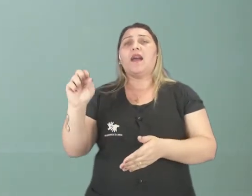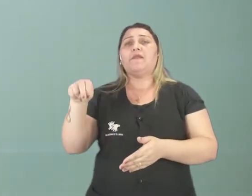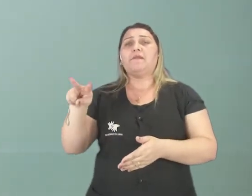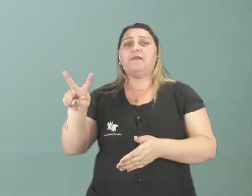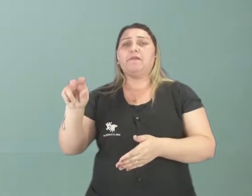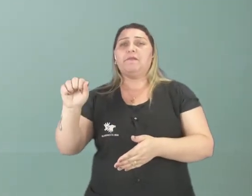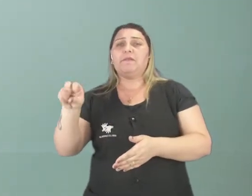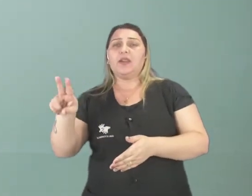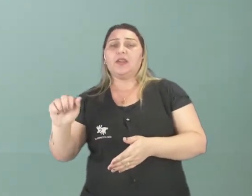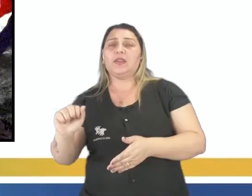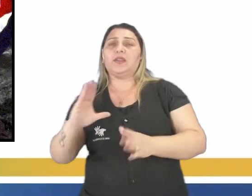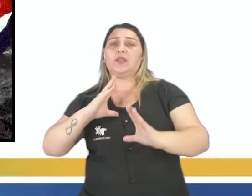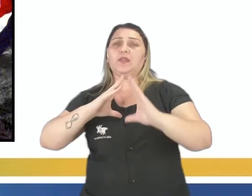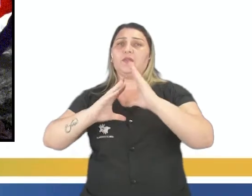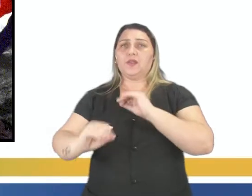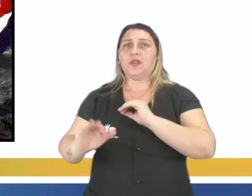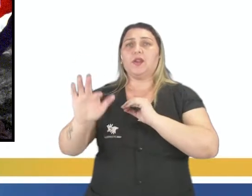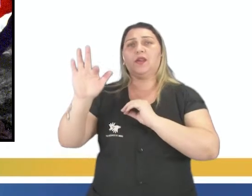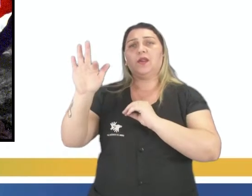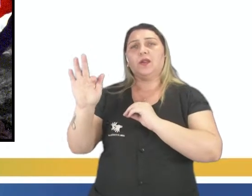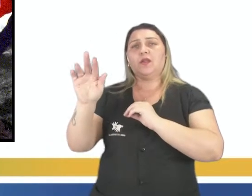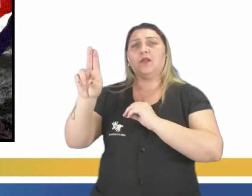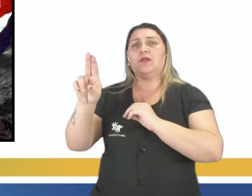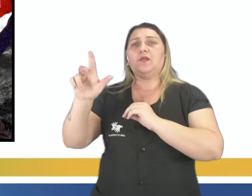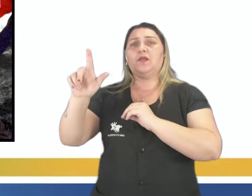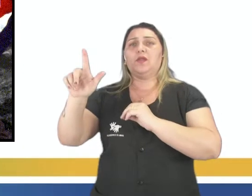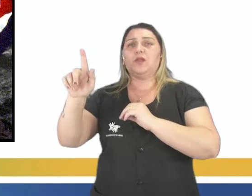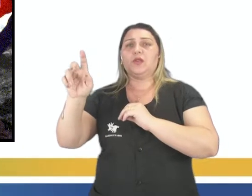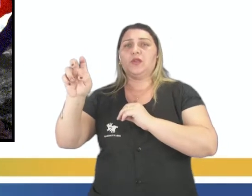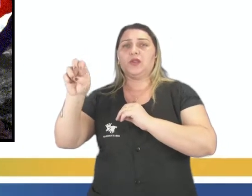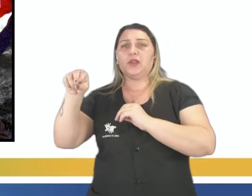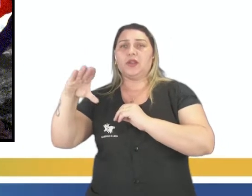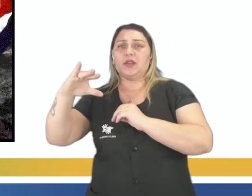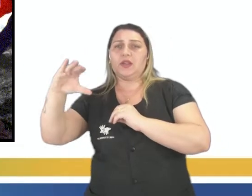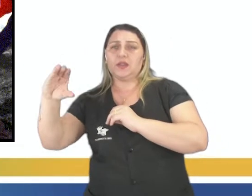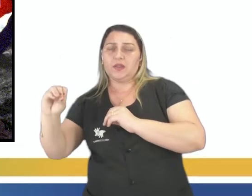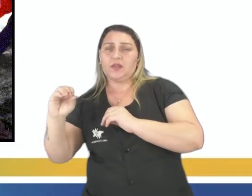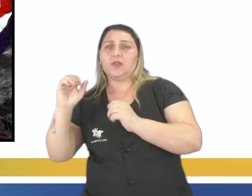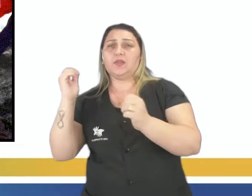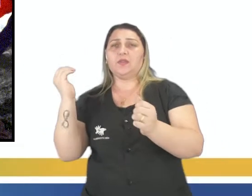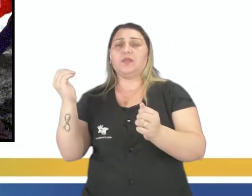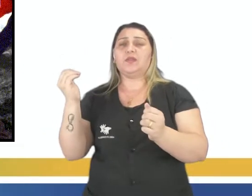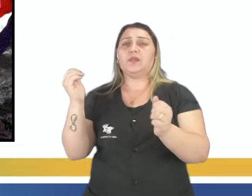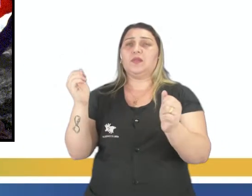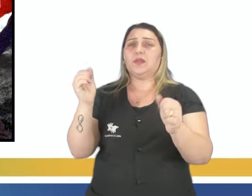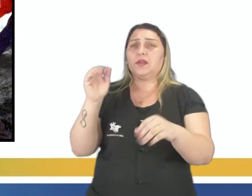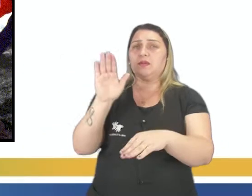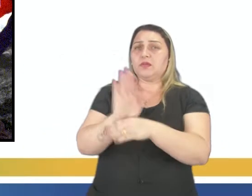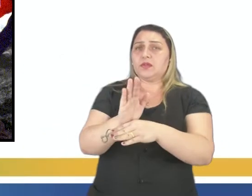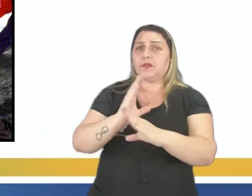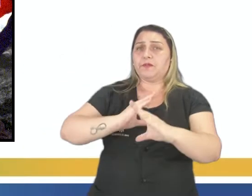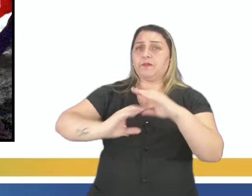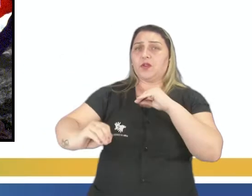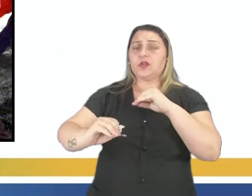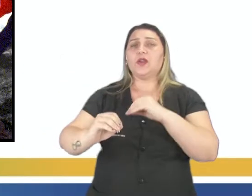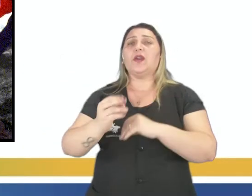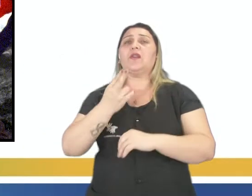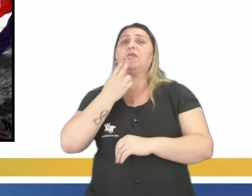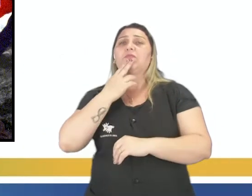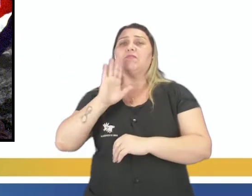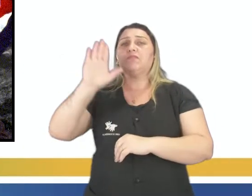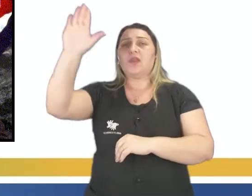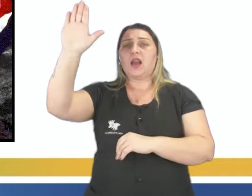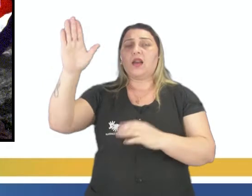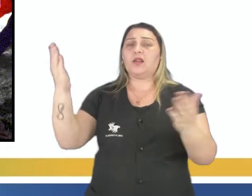aí a gente tem a fuga de Fulgêncio Batista e seus colaboradores que fogem. E aí então Fidel agora, né, ele